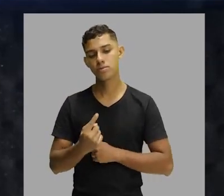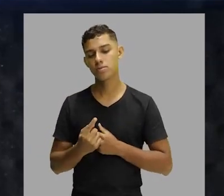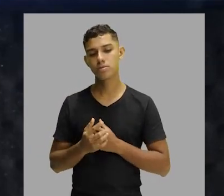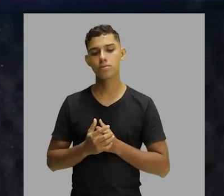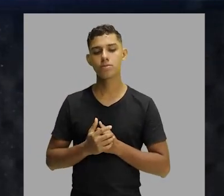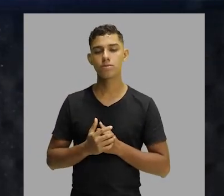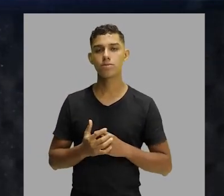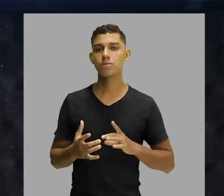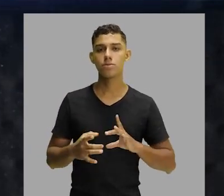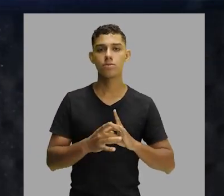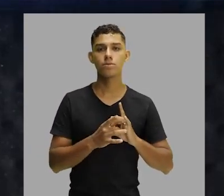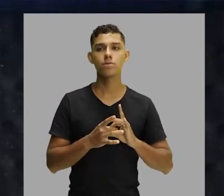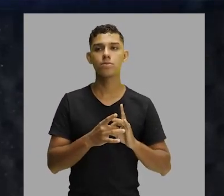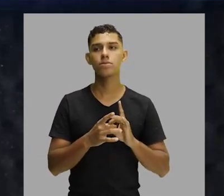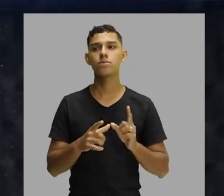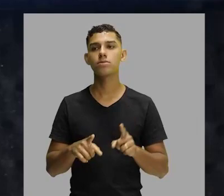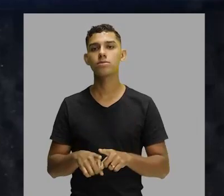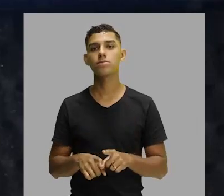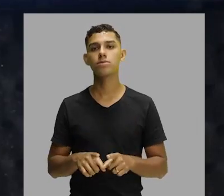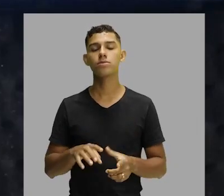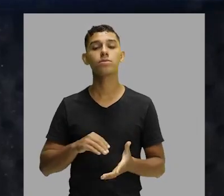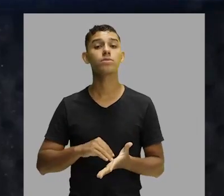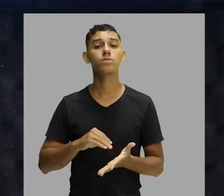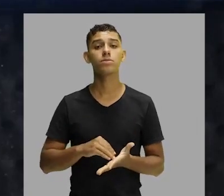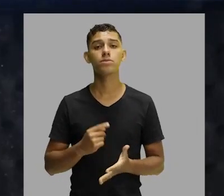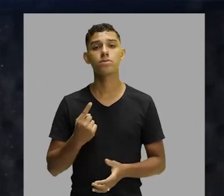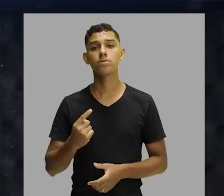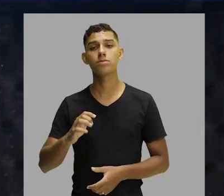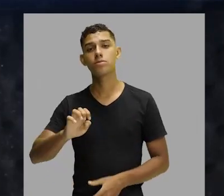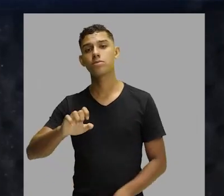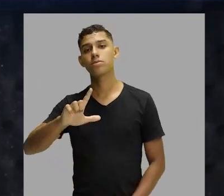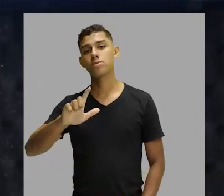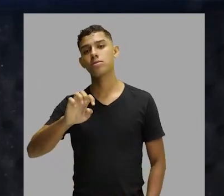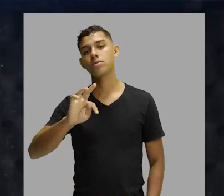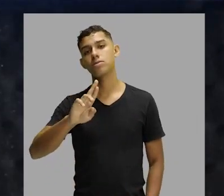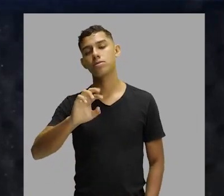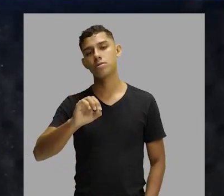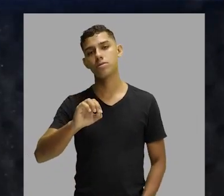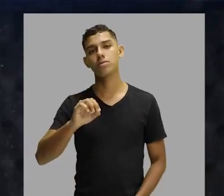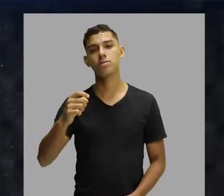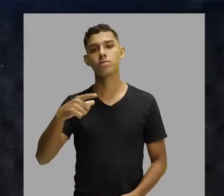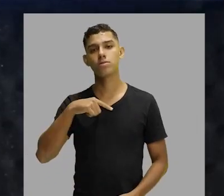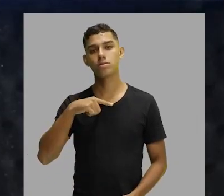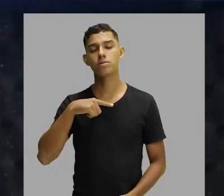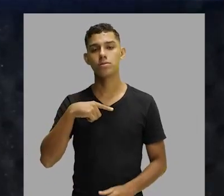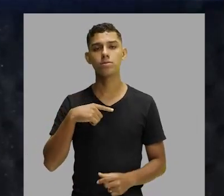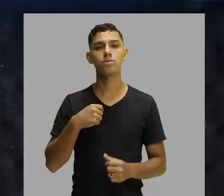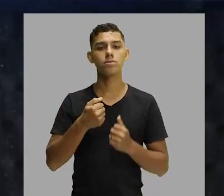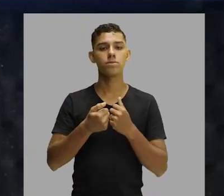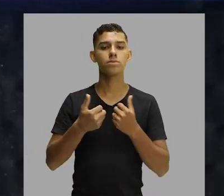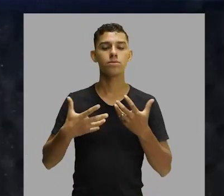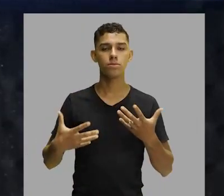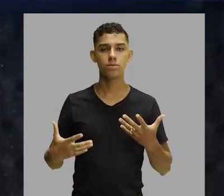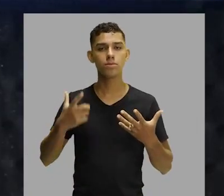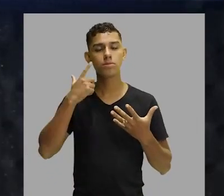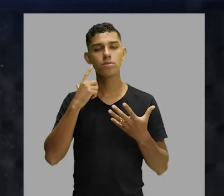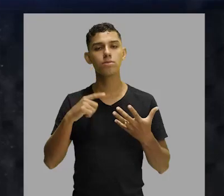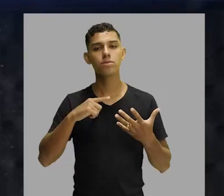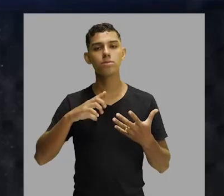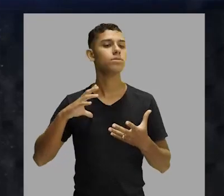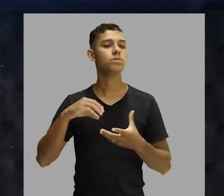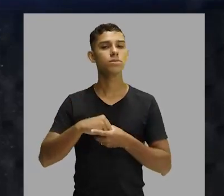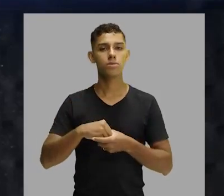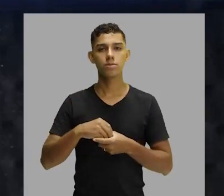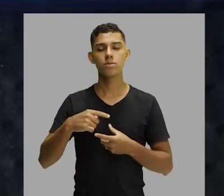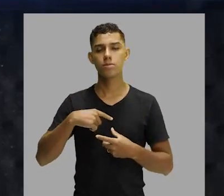além das ligações bem feitas, uma sobra, um saldo de um elétron. Então essa sobra, esse saldo, ele vai caracterizar que aquele corpo, que